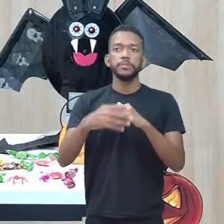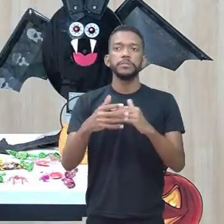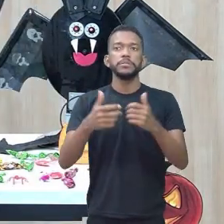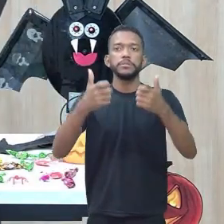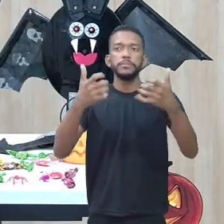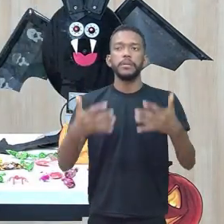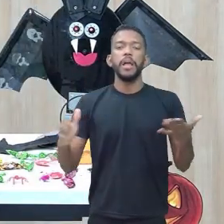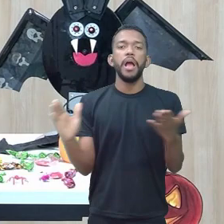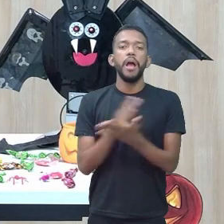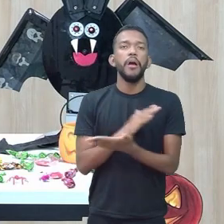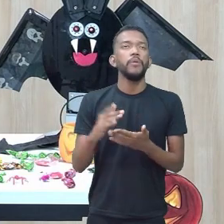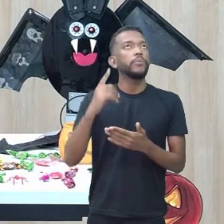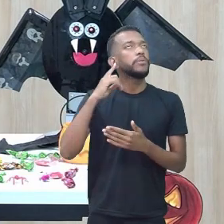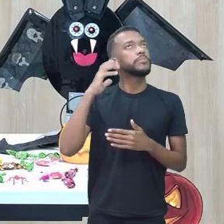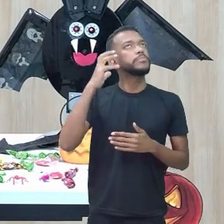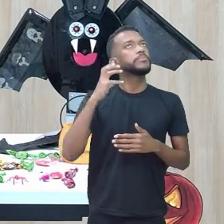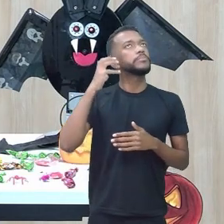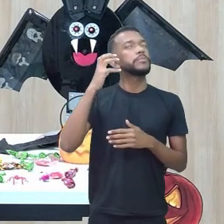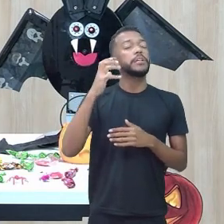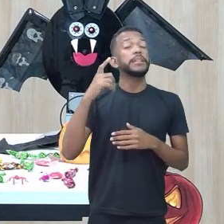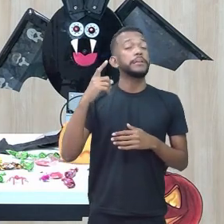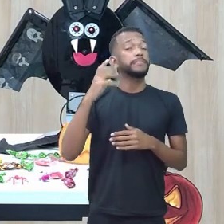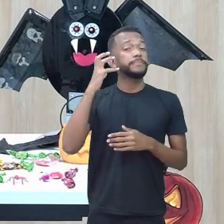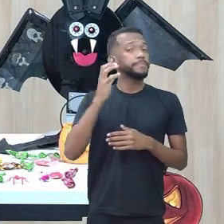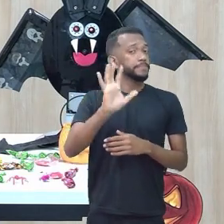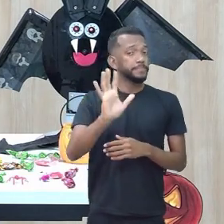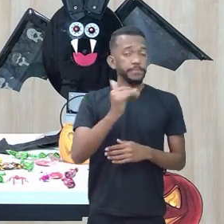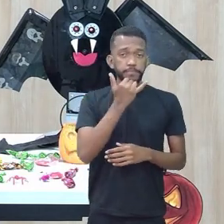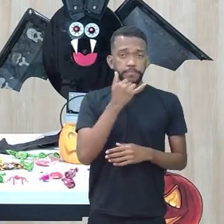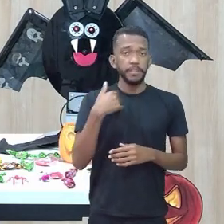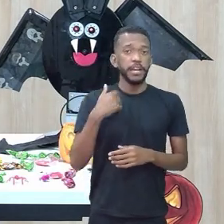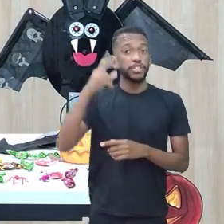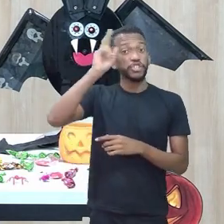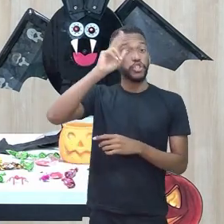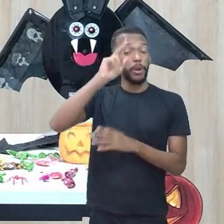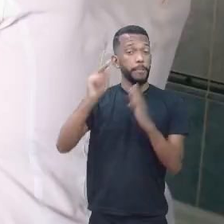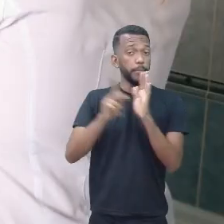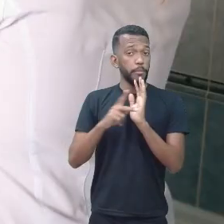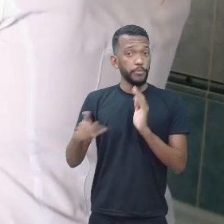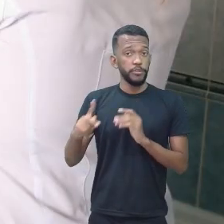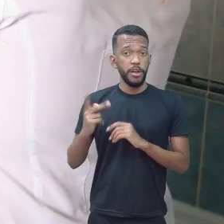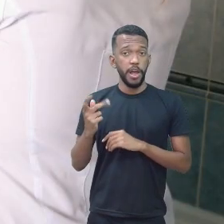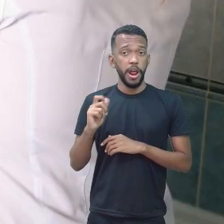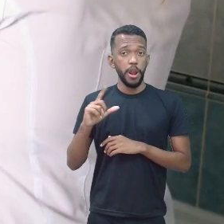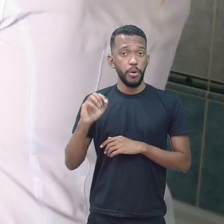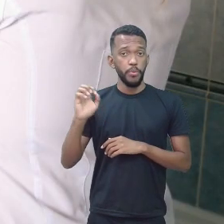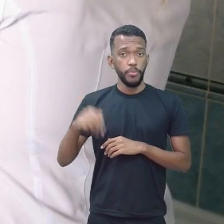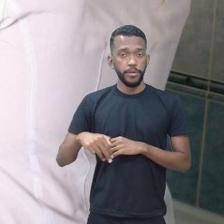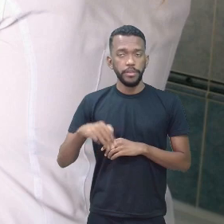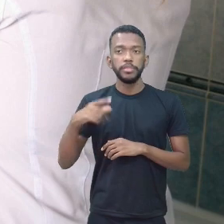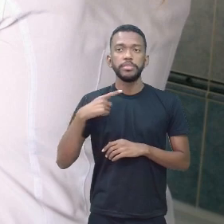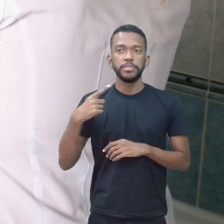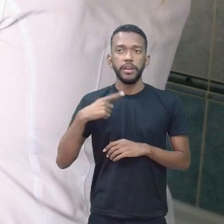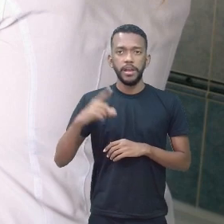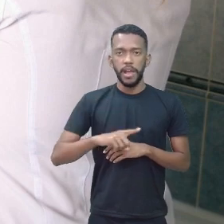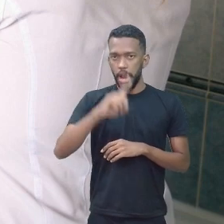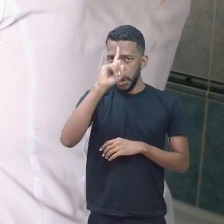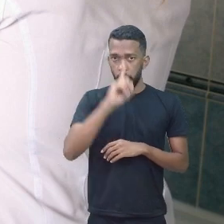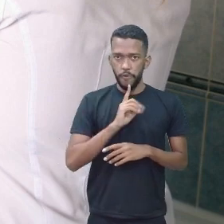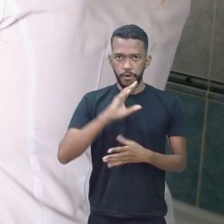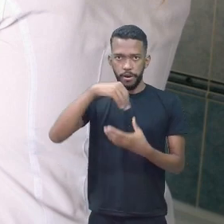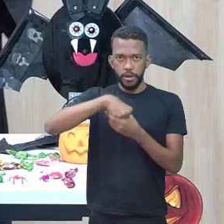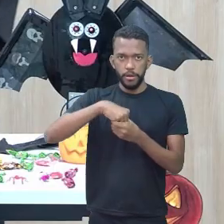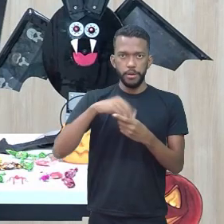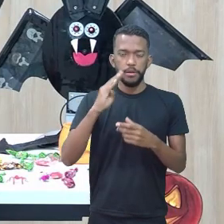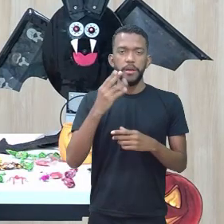algumas das lendas do Halloween. Tem uma lenda que é a loira do banheiro. E essa lenda é o seguinte, diz que você chega no banheiro e